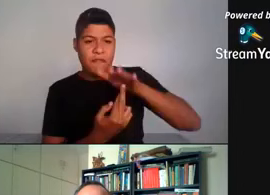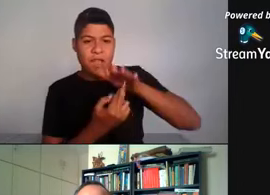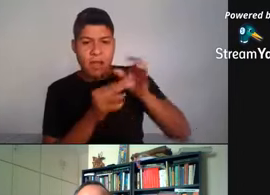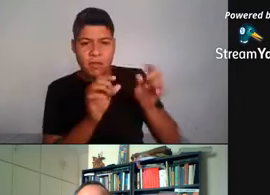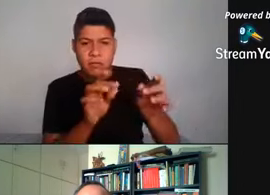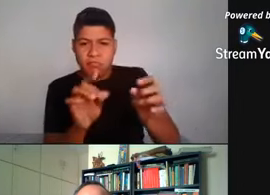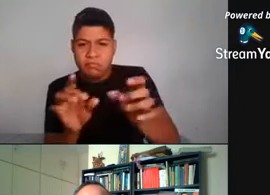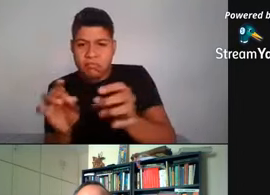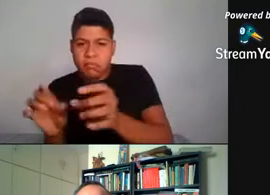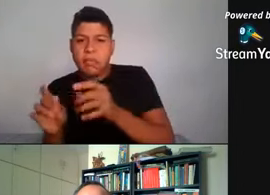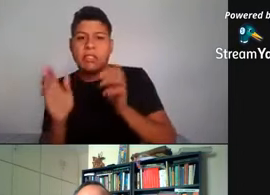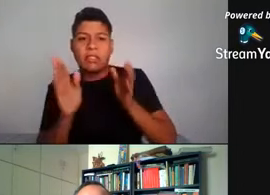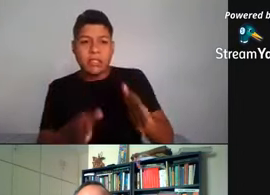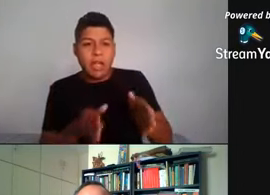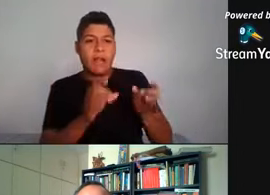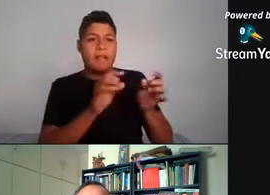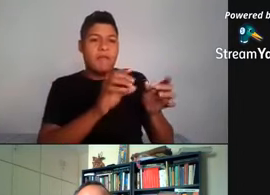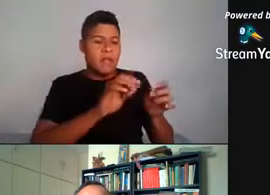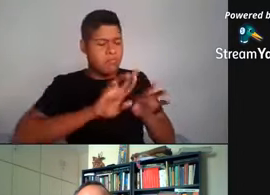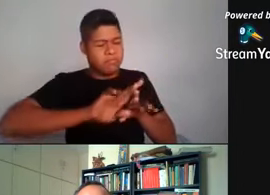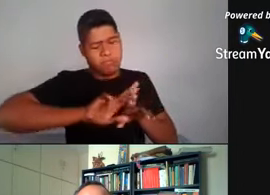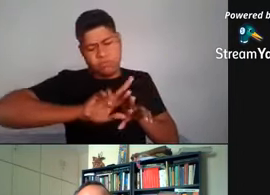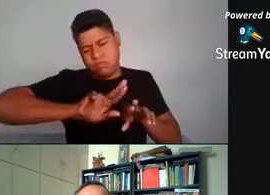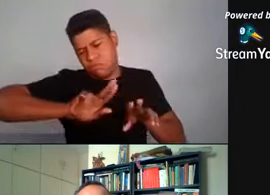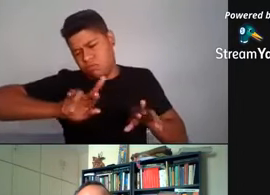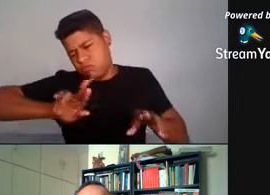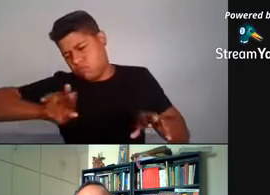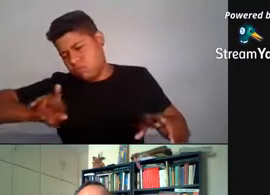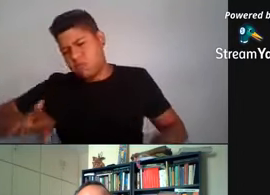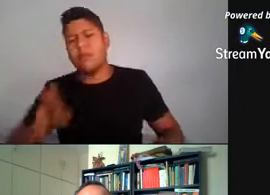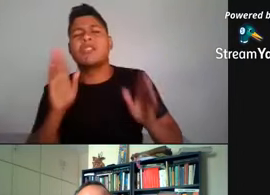de jornal, em depósito de gás,